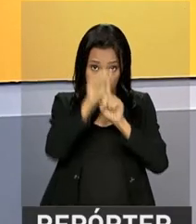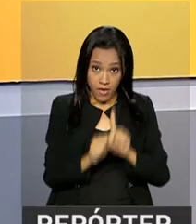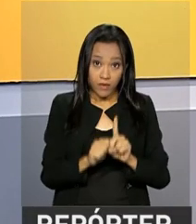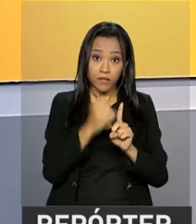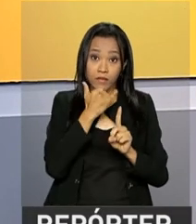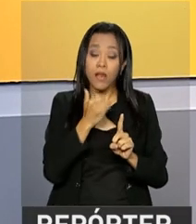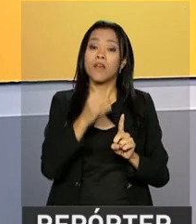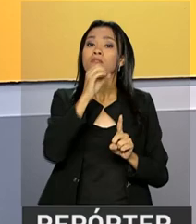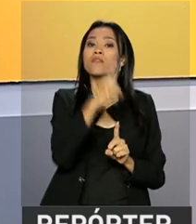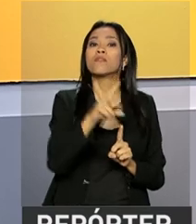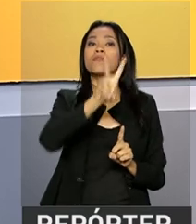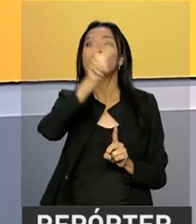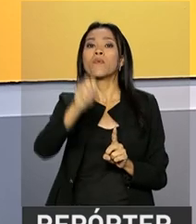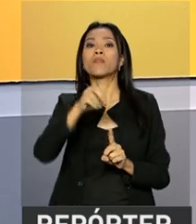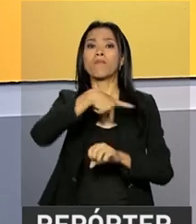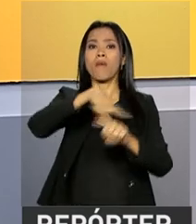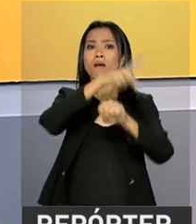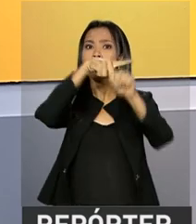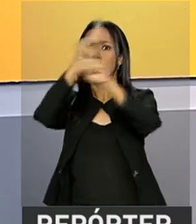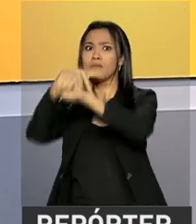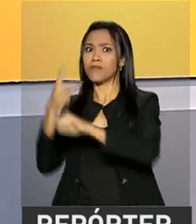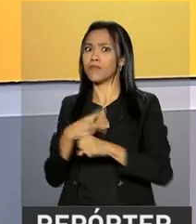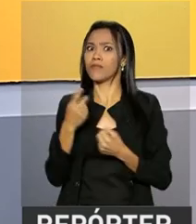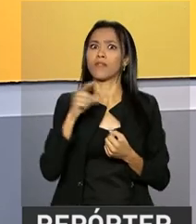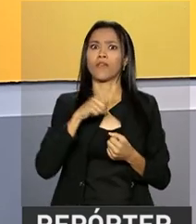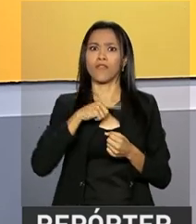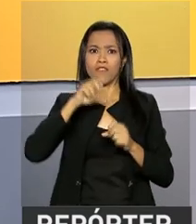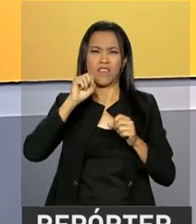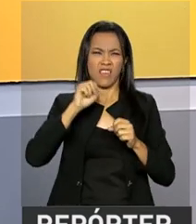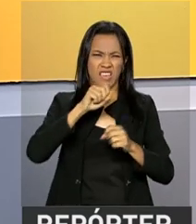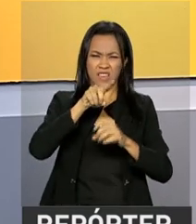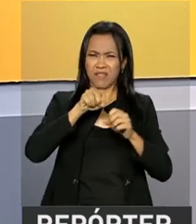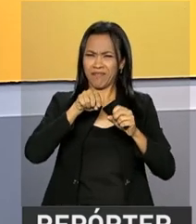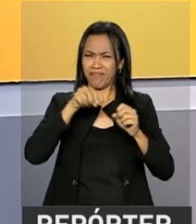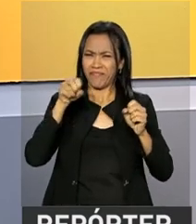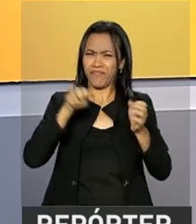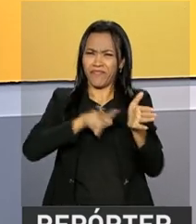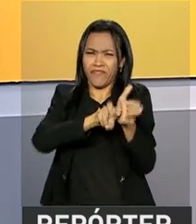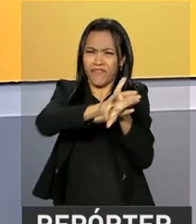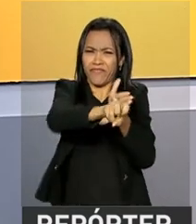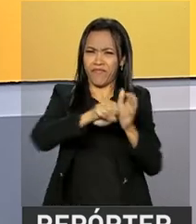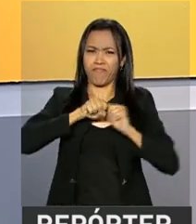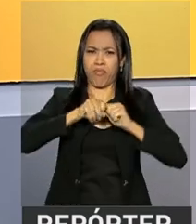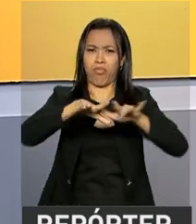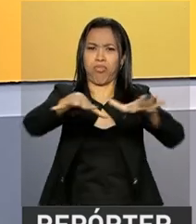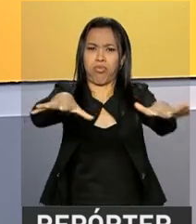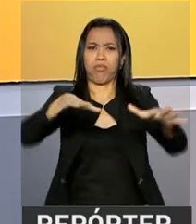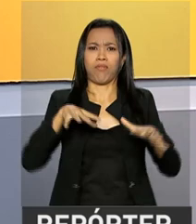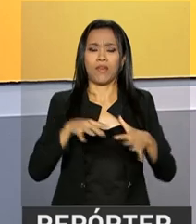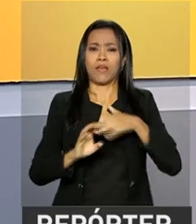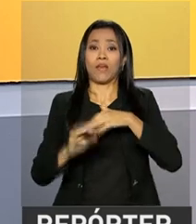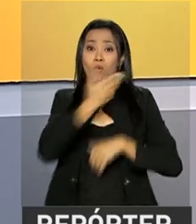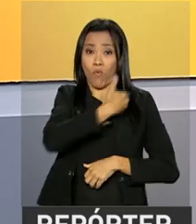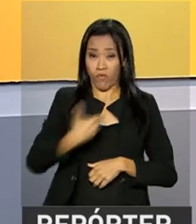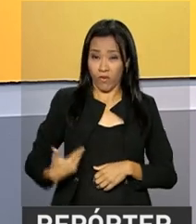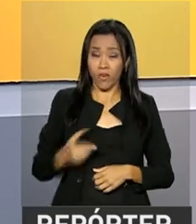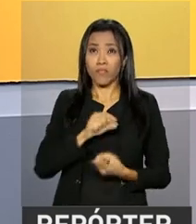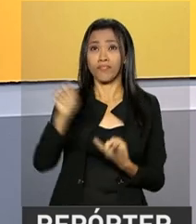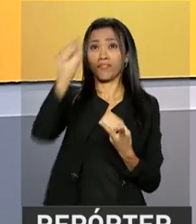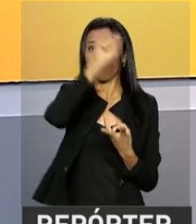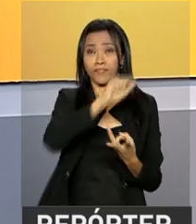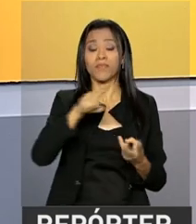150 países sofreram ataques cibernéticos sites governamentais de multinacionais foram invadidos